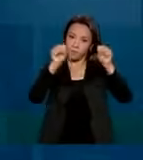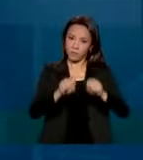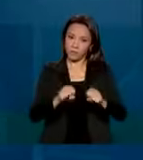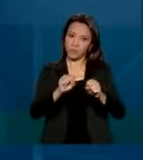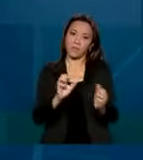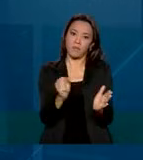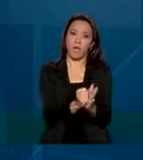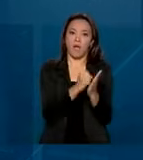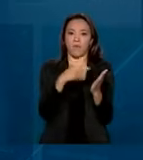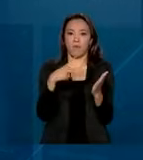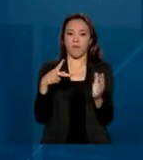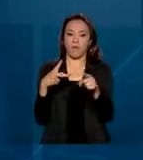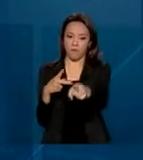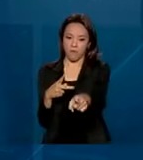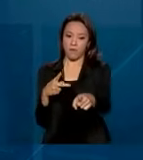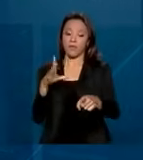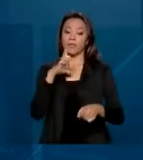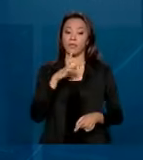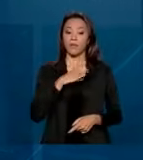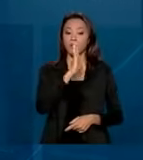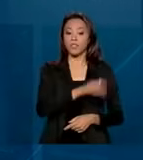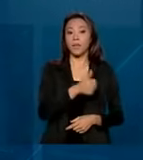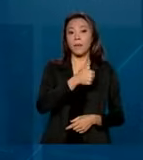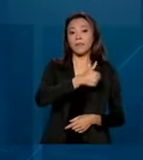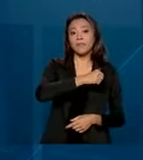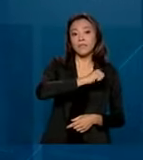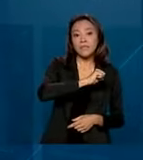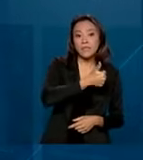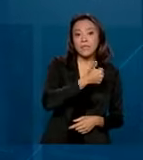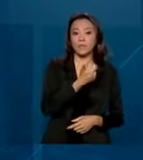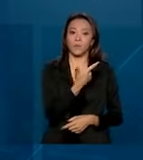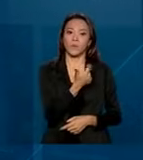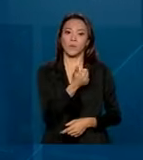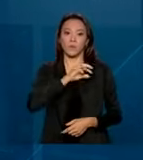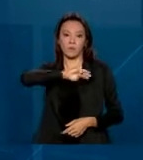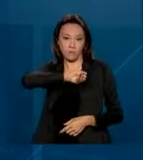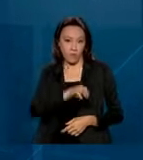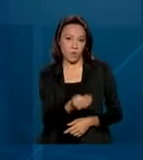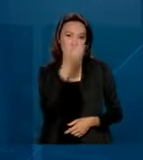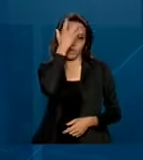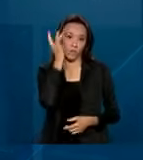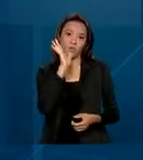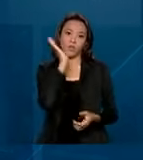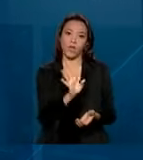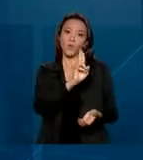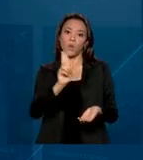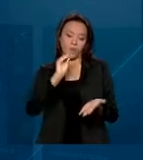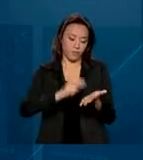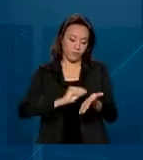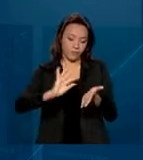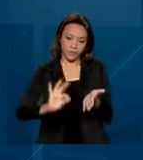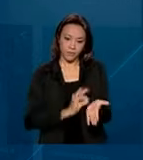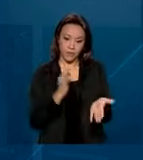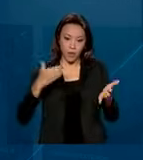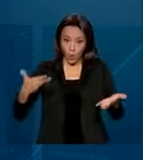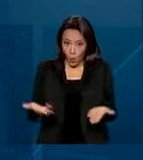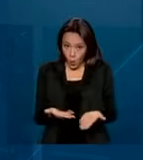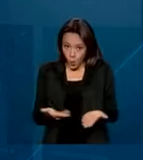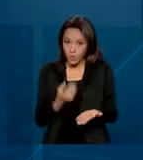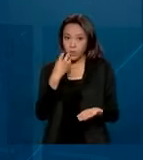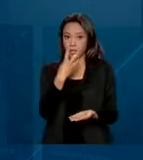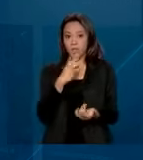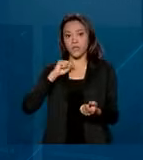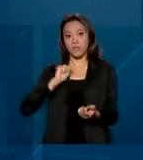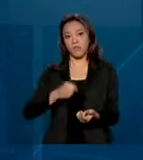plataforma do governo federal já tem mais de 112 milhões de pessoas cadastradas. Atualmente, são 3.300